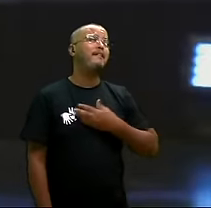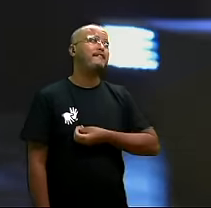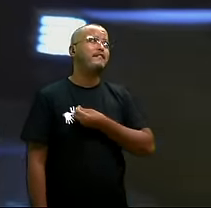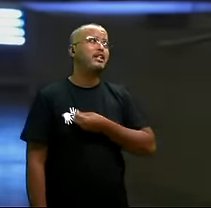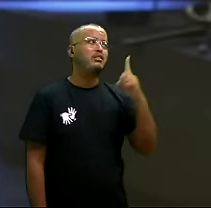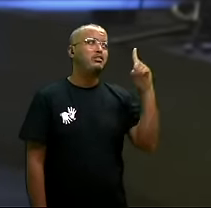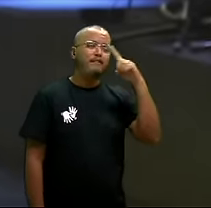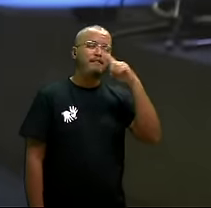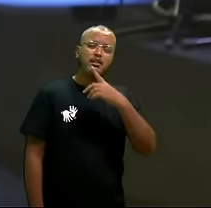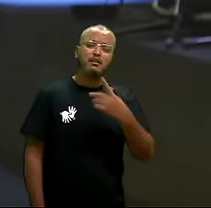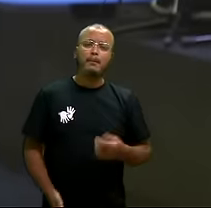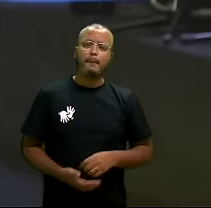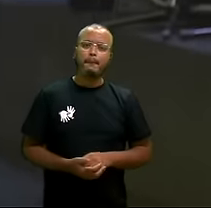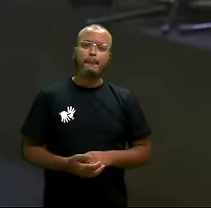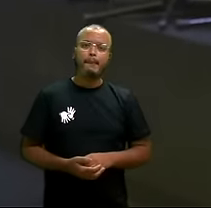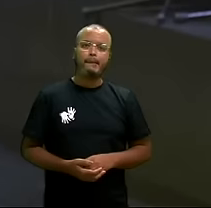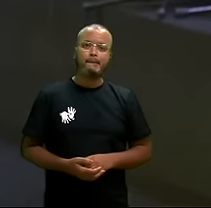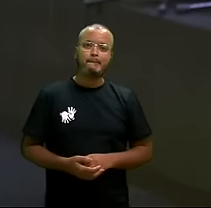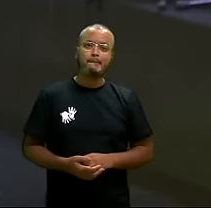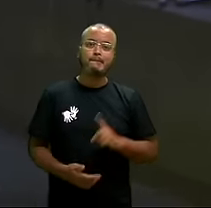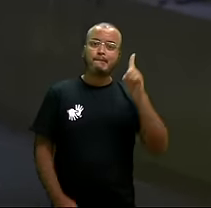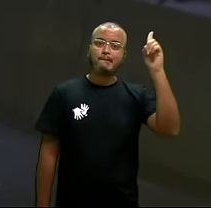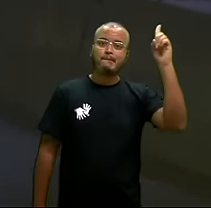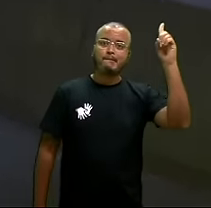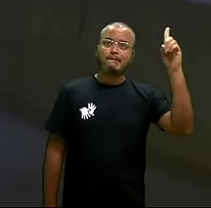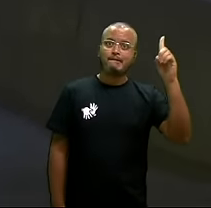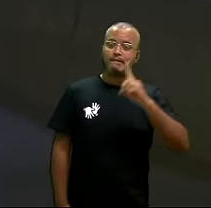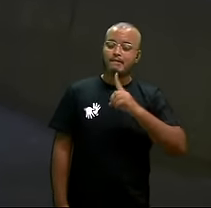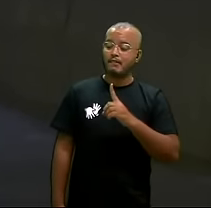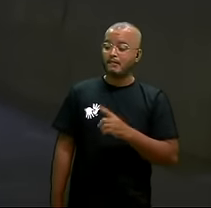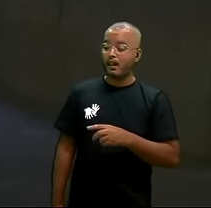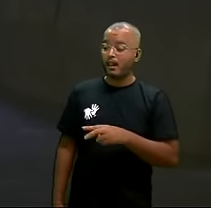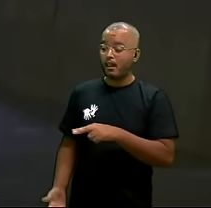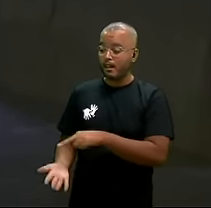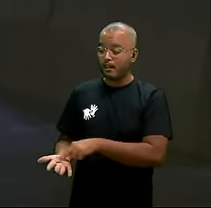Só que eu vou te tirar daí com classe. Levanta,